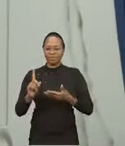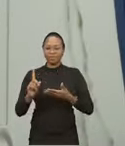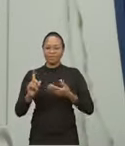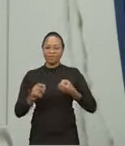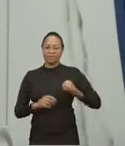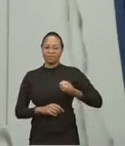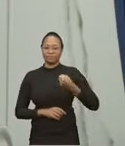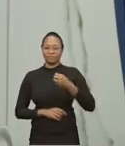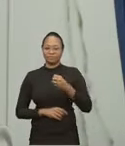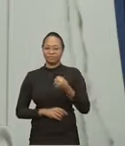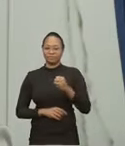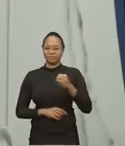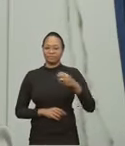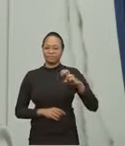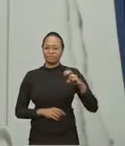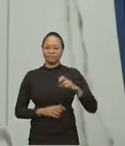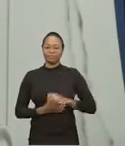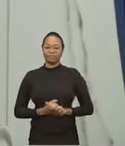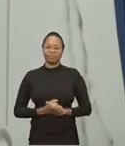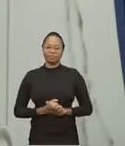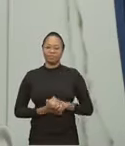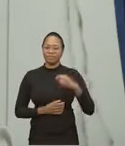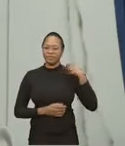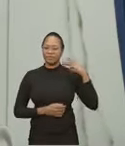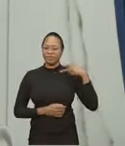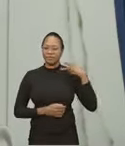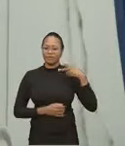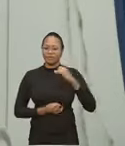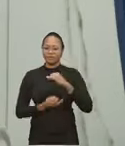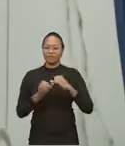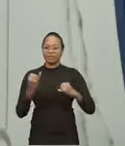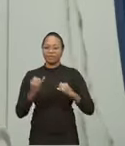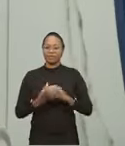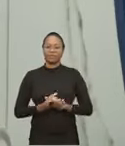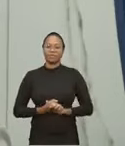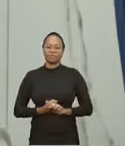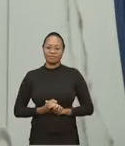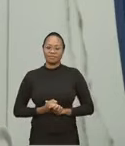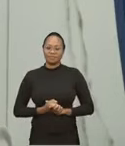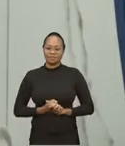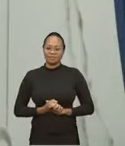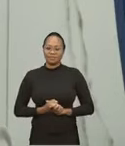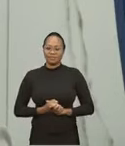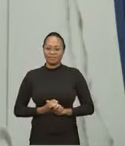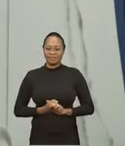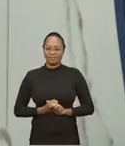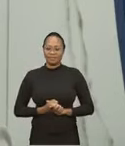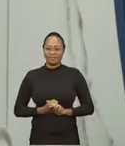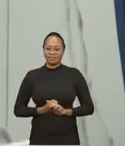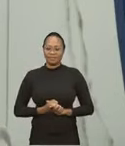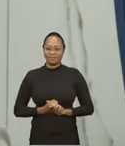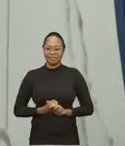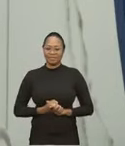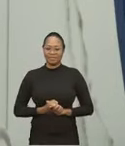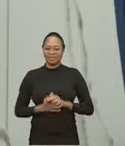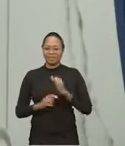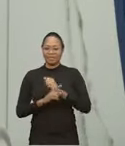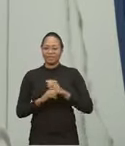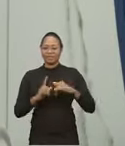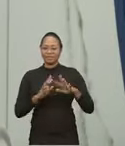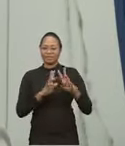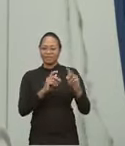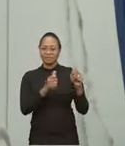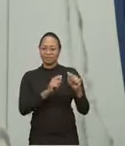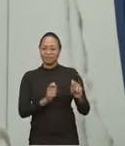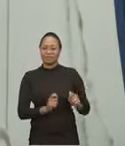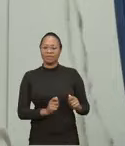número 085/2023, de autoria do vereador Ivan Del Pires, cidadania. APIT, Associação Artes